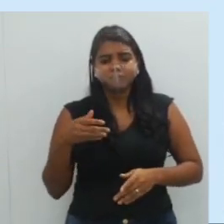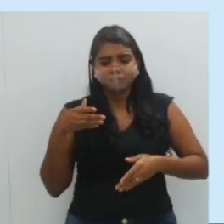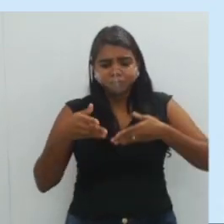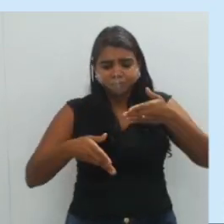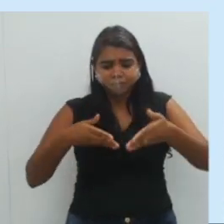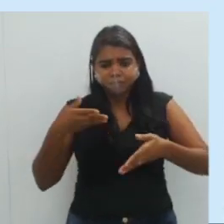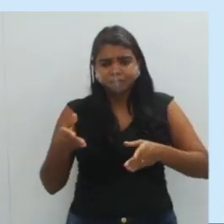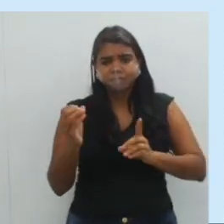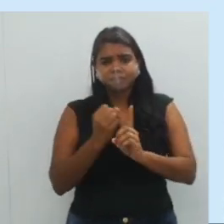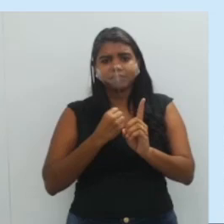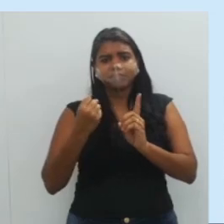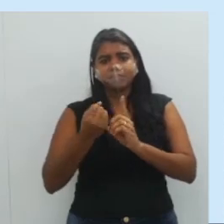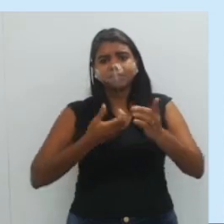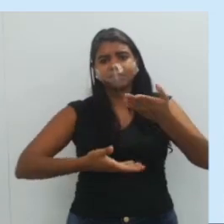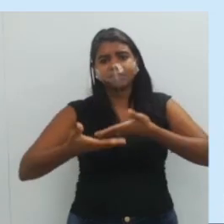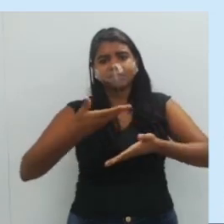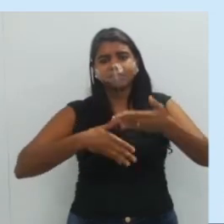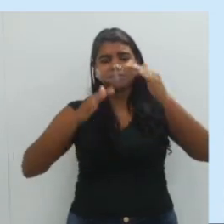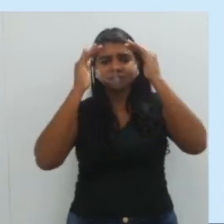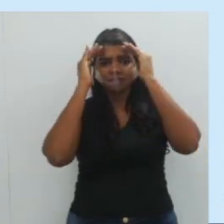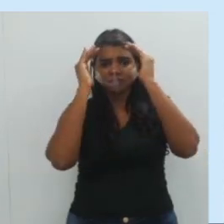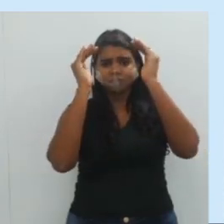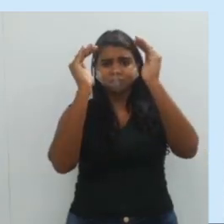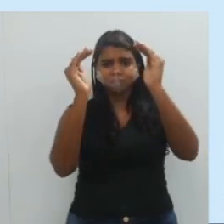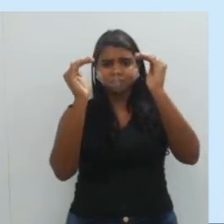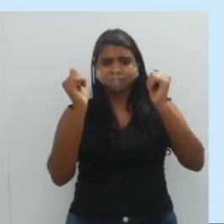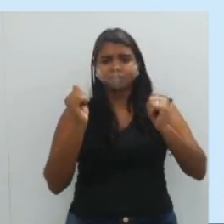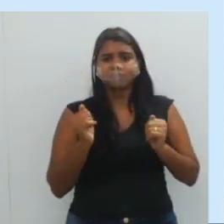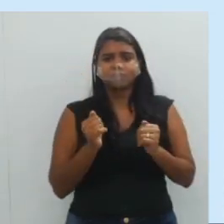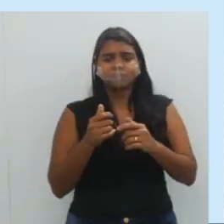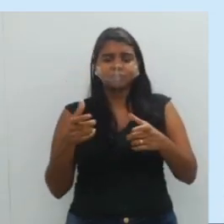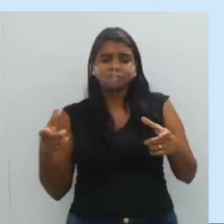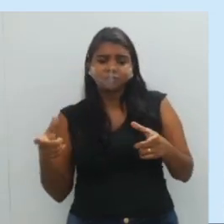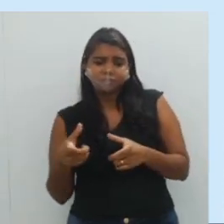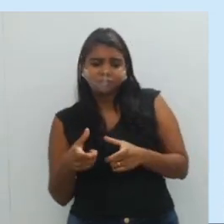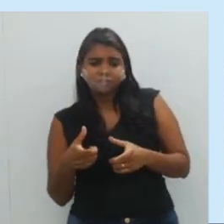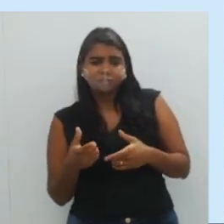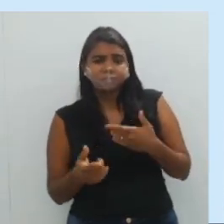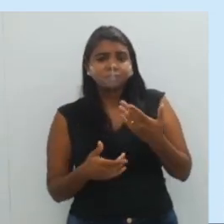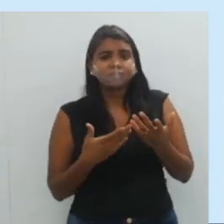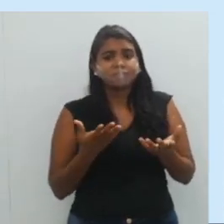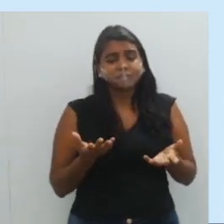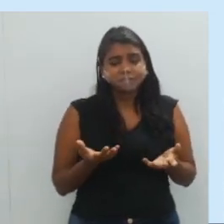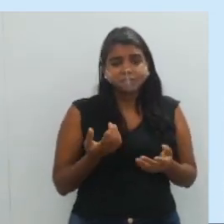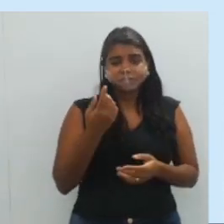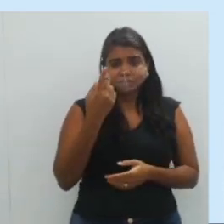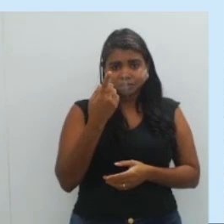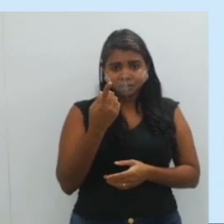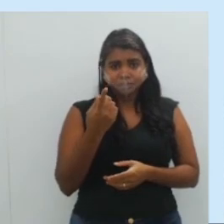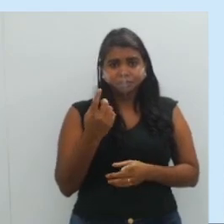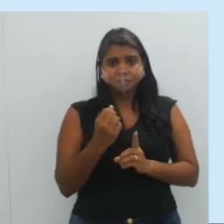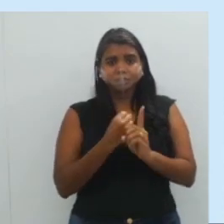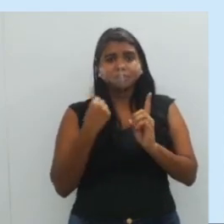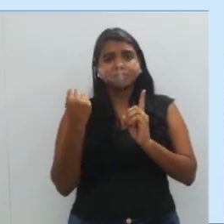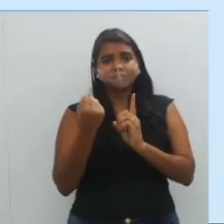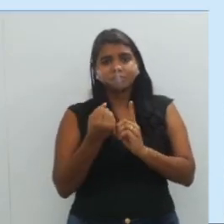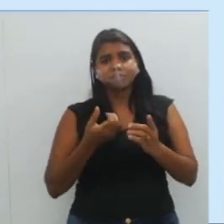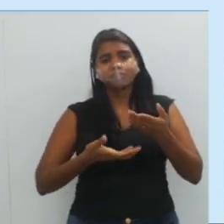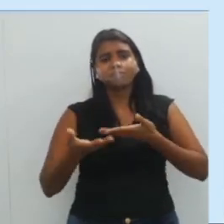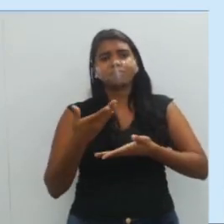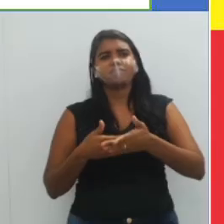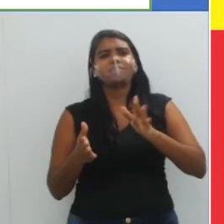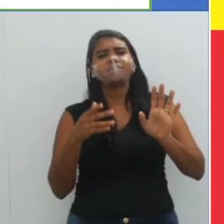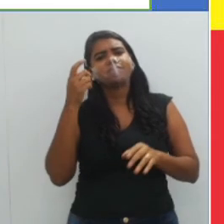dessa sociedade plural, essa questão do respeito, a questão das minorias. Então eu faço parte de uma